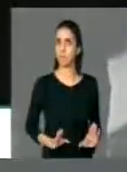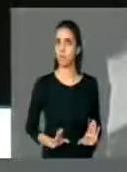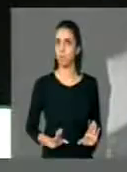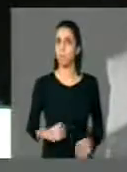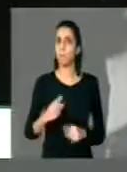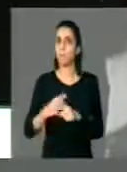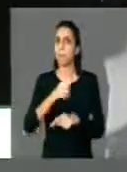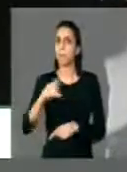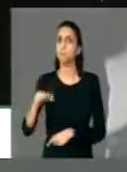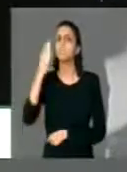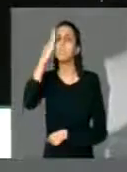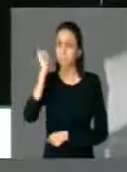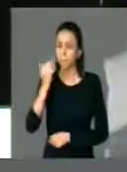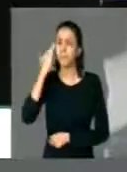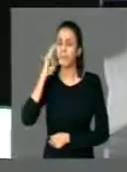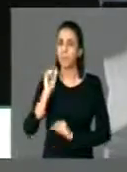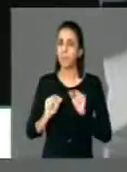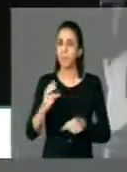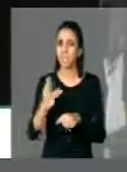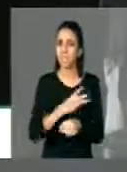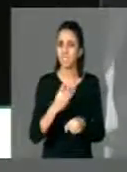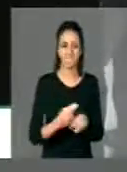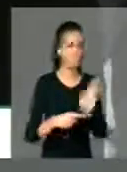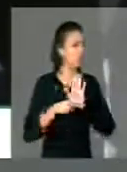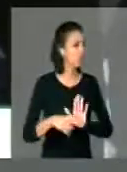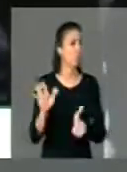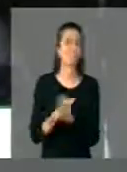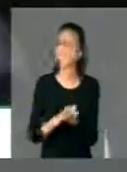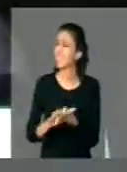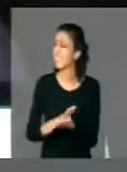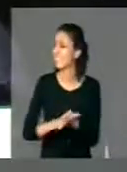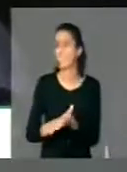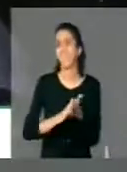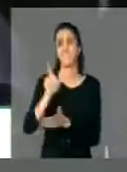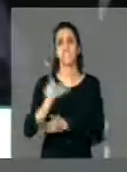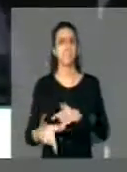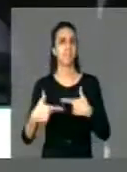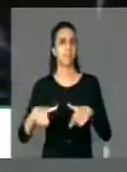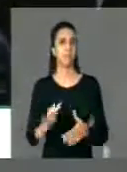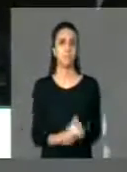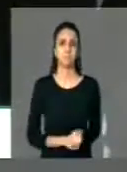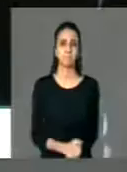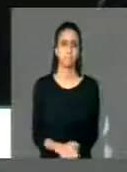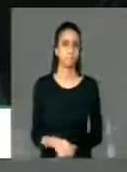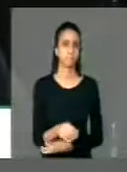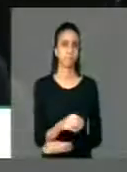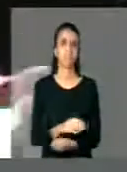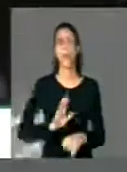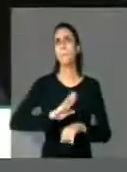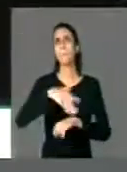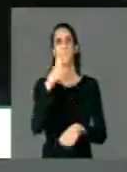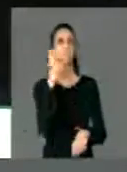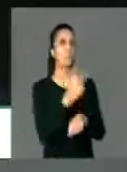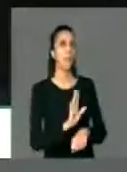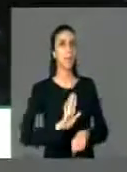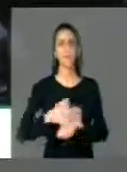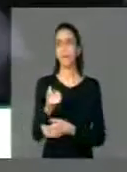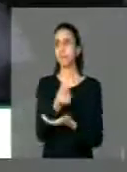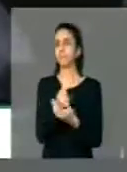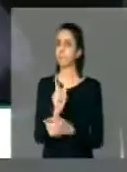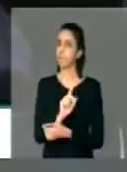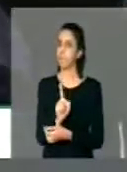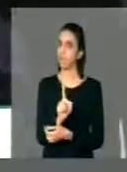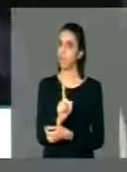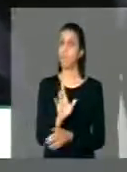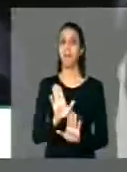entende que a atualização não traz benefício de uma classe trabalhadora não emprega mais gente não gera renda gera